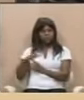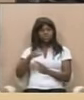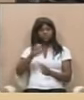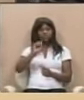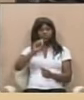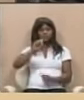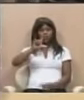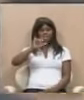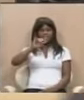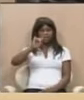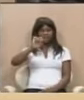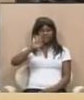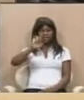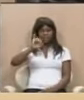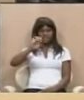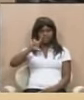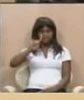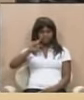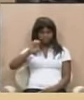Solidariedade, a rua? Solidariedade.